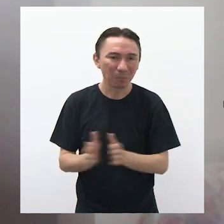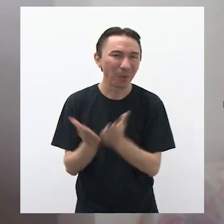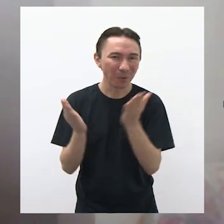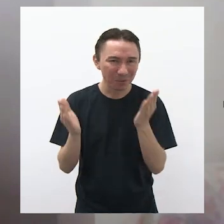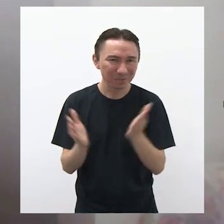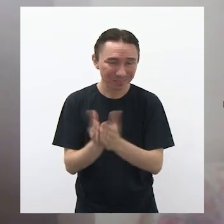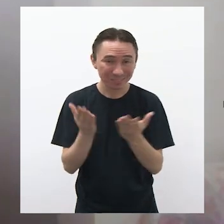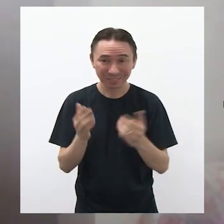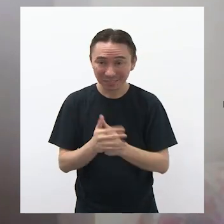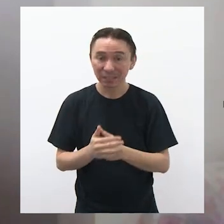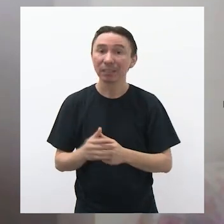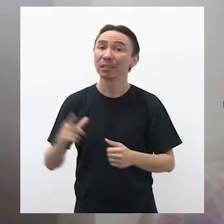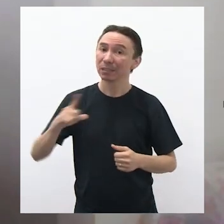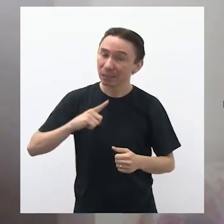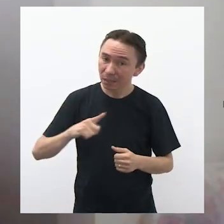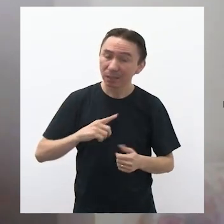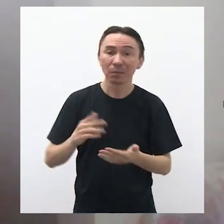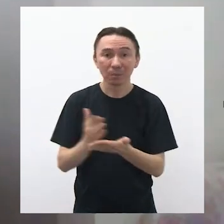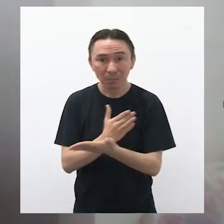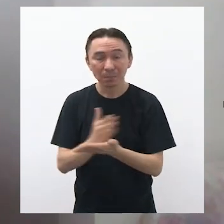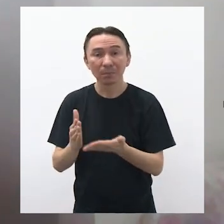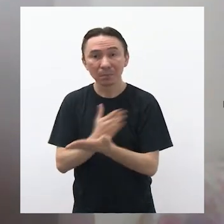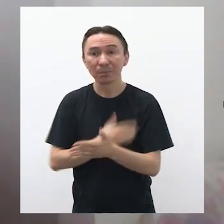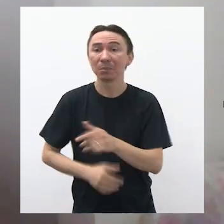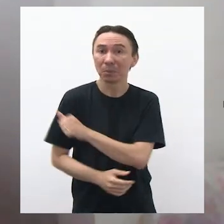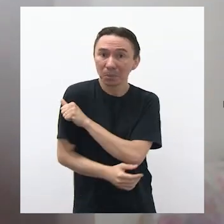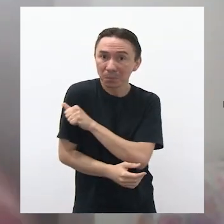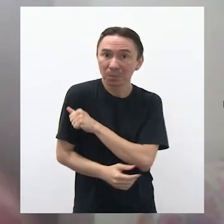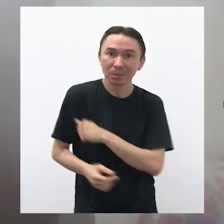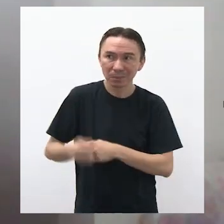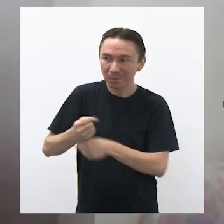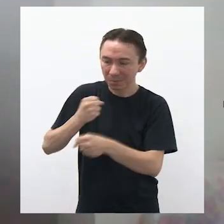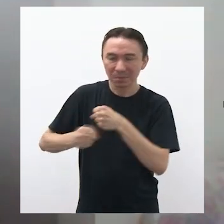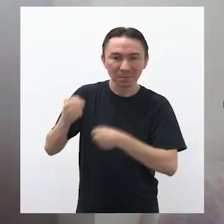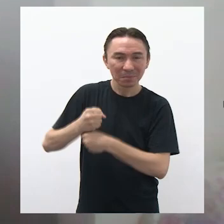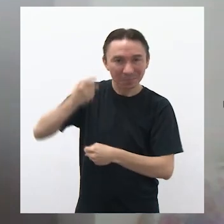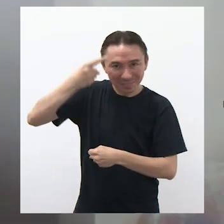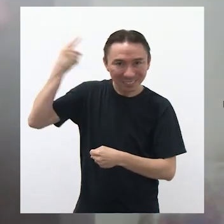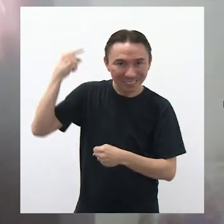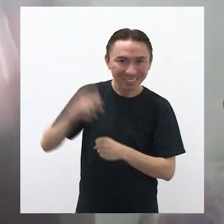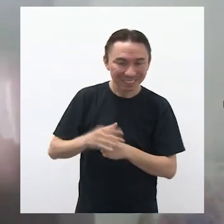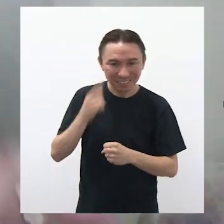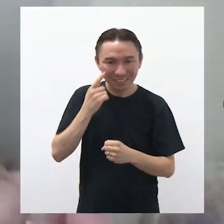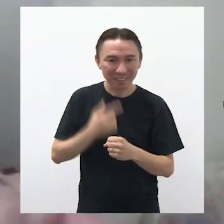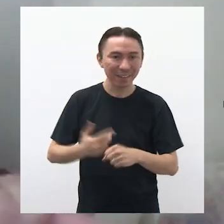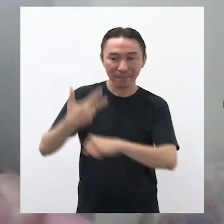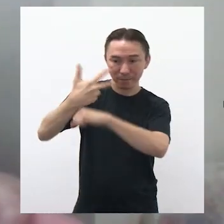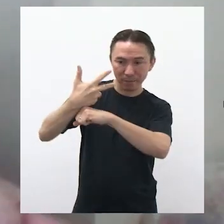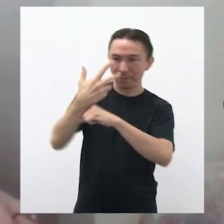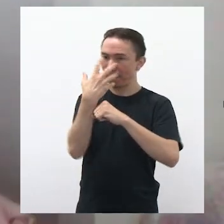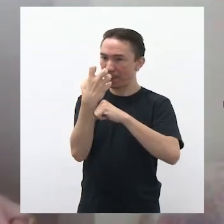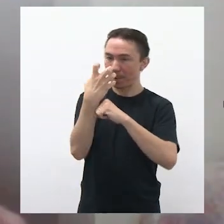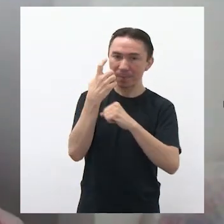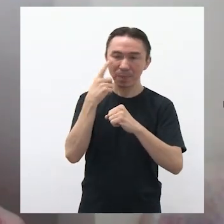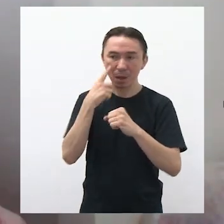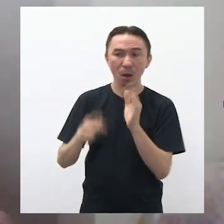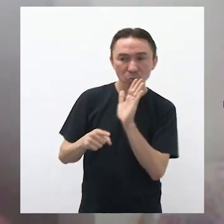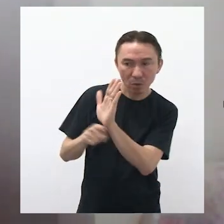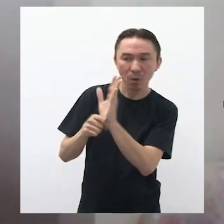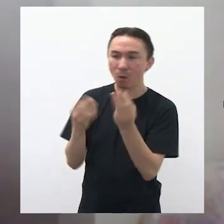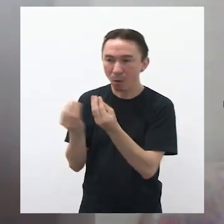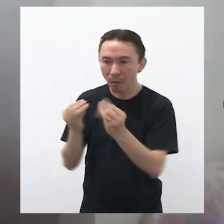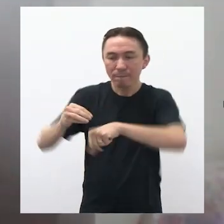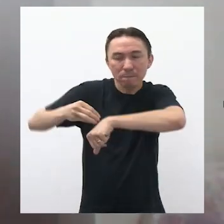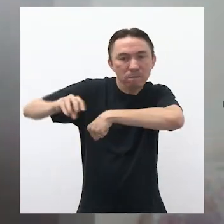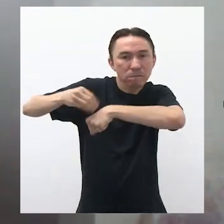fazendo tutorial, ajudando os outros estudantes a como preencher as rubricas pelo aplicativo da SED.